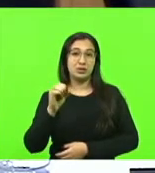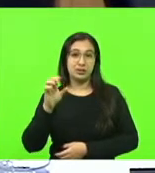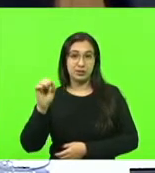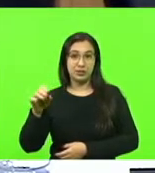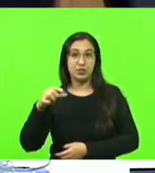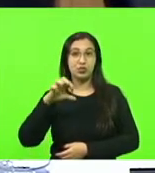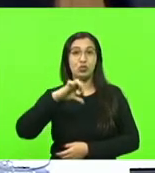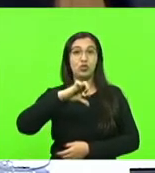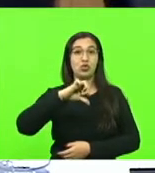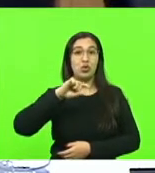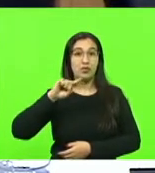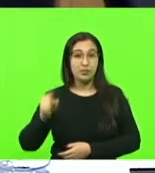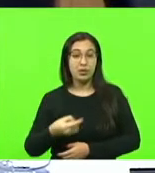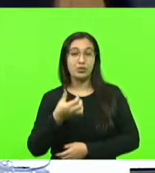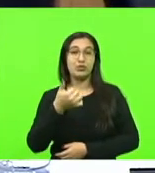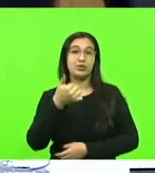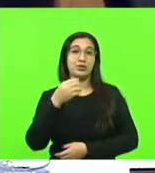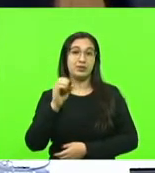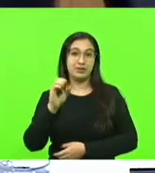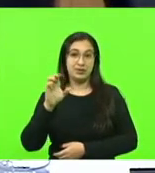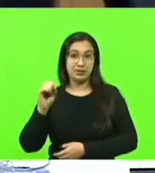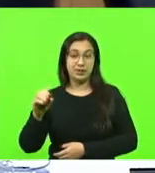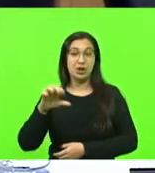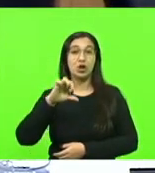100, 9 milhões e 200,